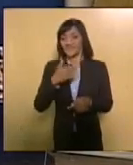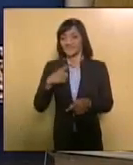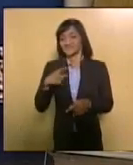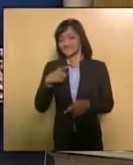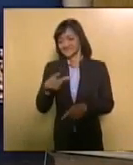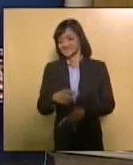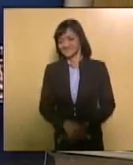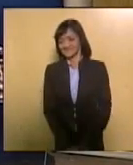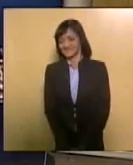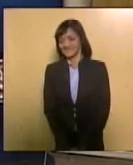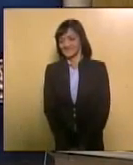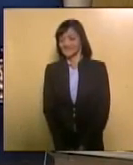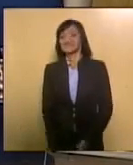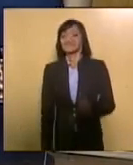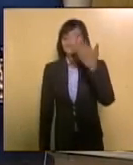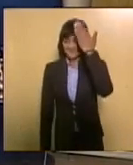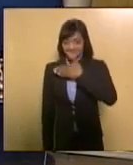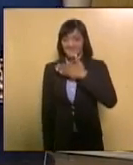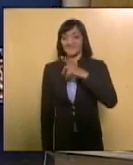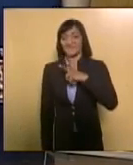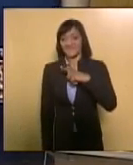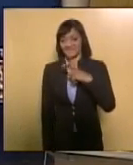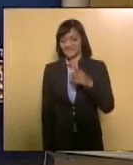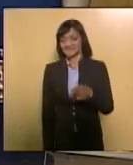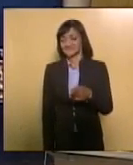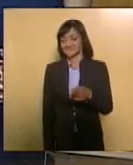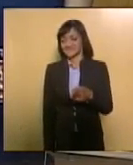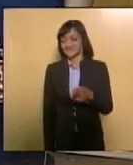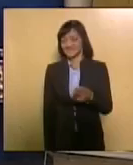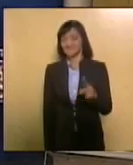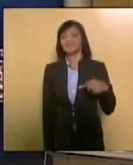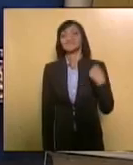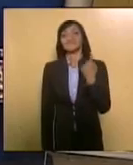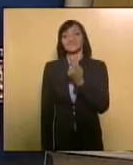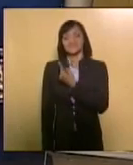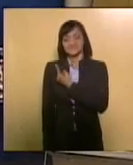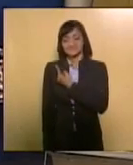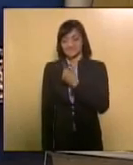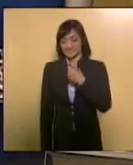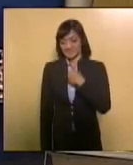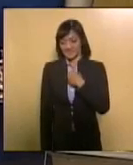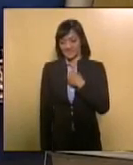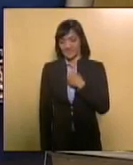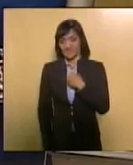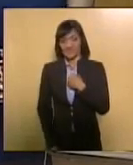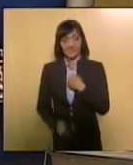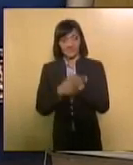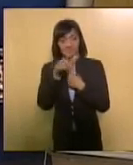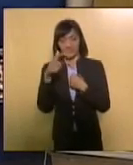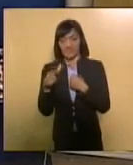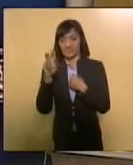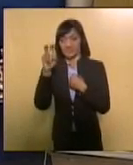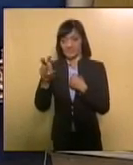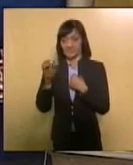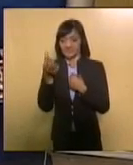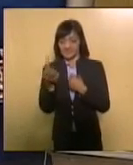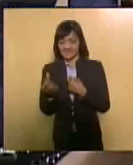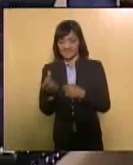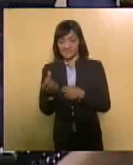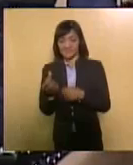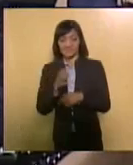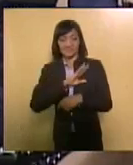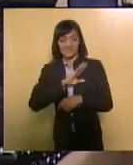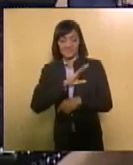provas nós temos provas disso então nós fizemos eu e mais outros 56 colegas